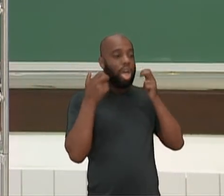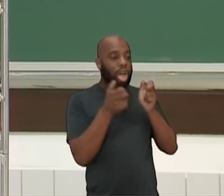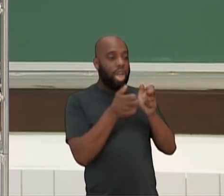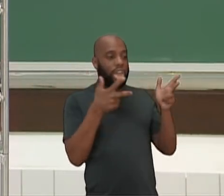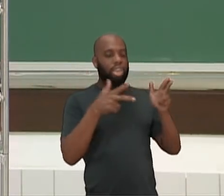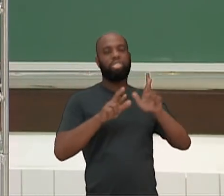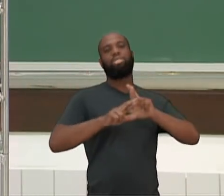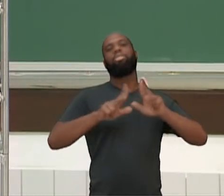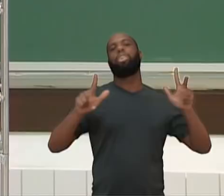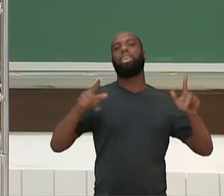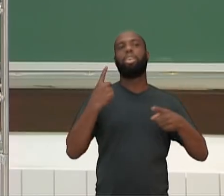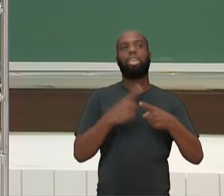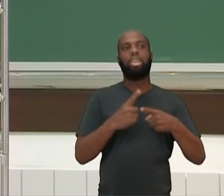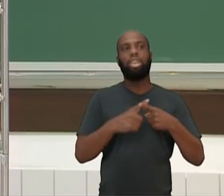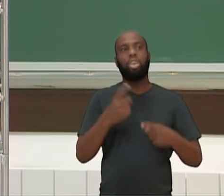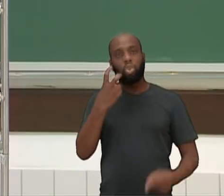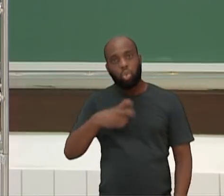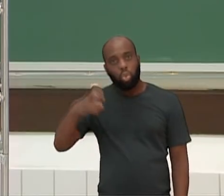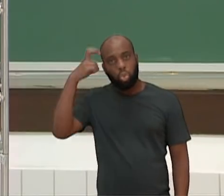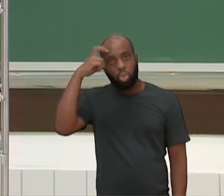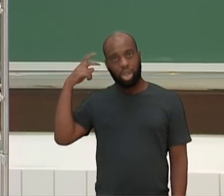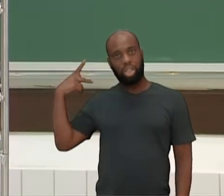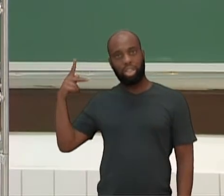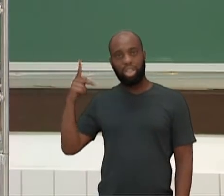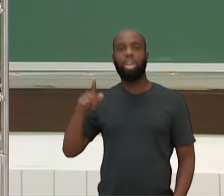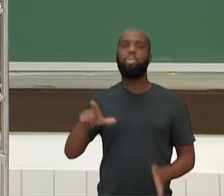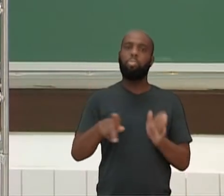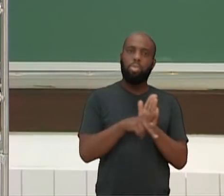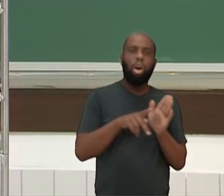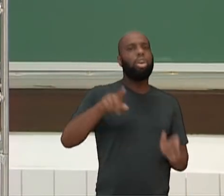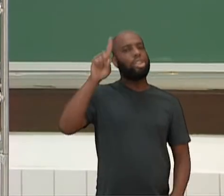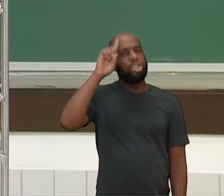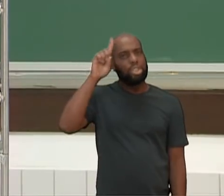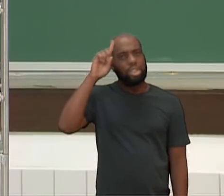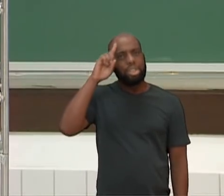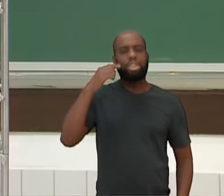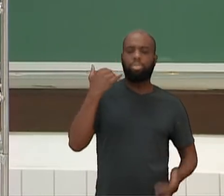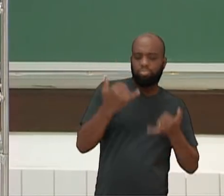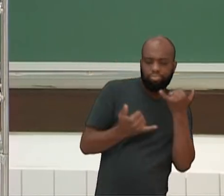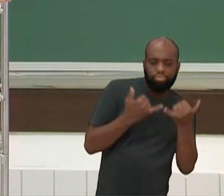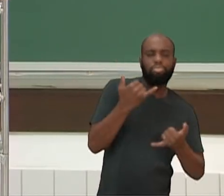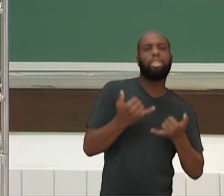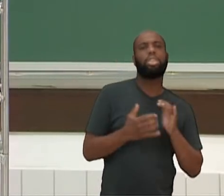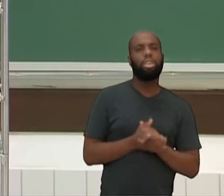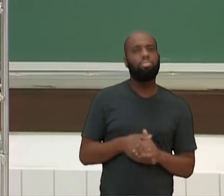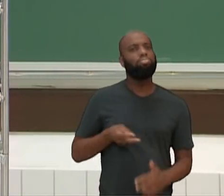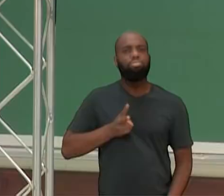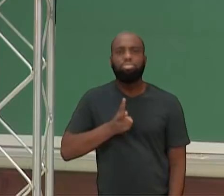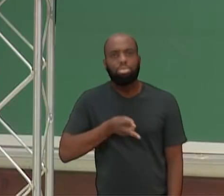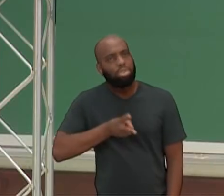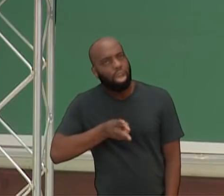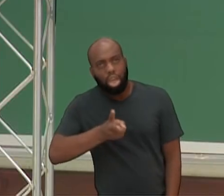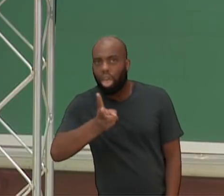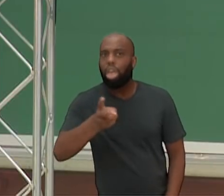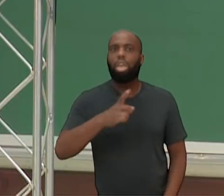Eles já fazem parte, né, do dia a dia. Então, eles brincam, né, em uma parte, num